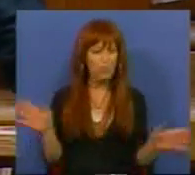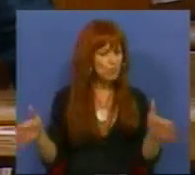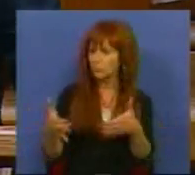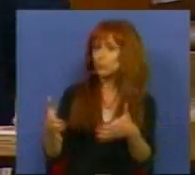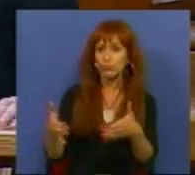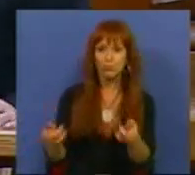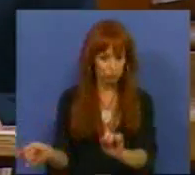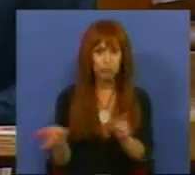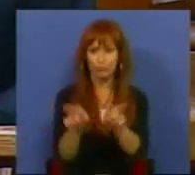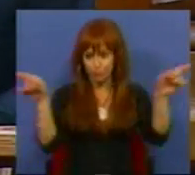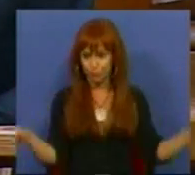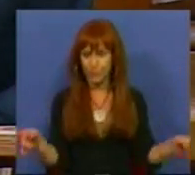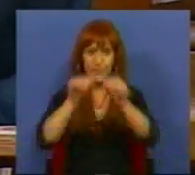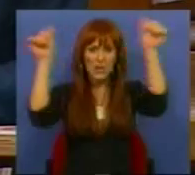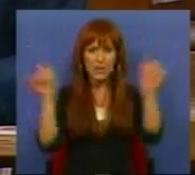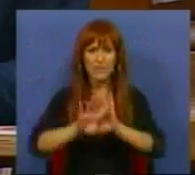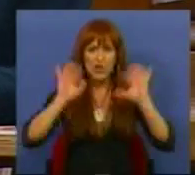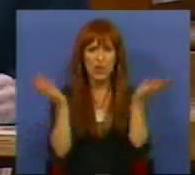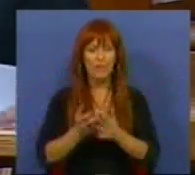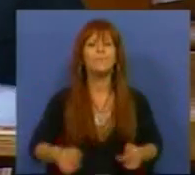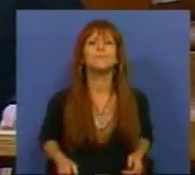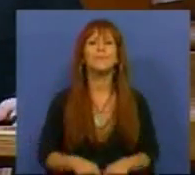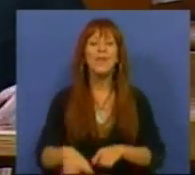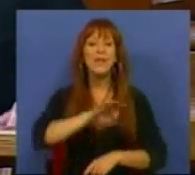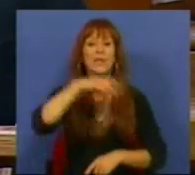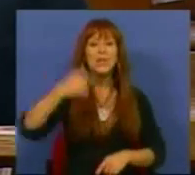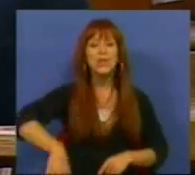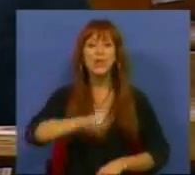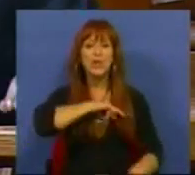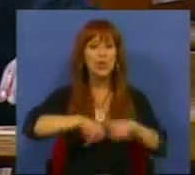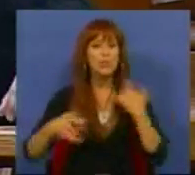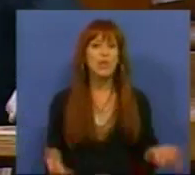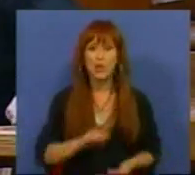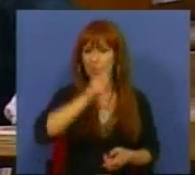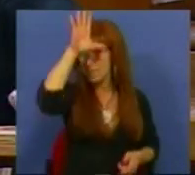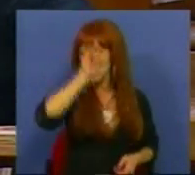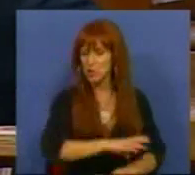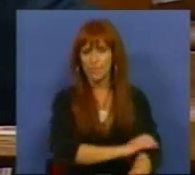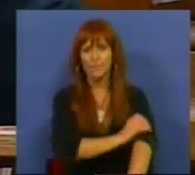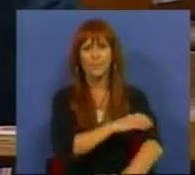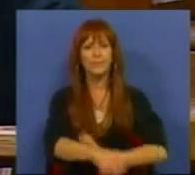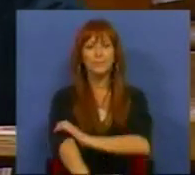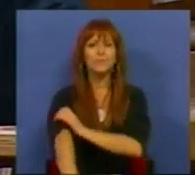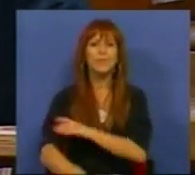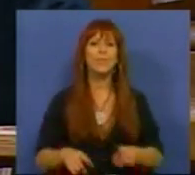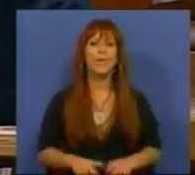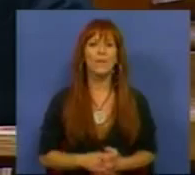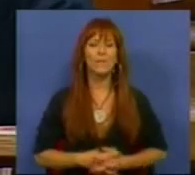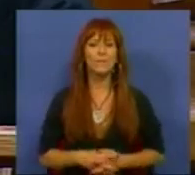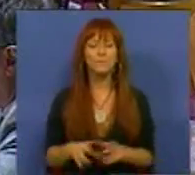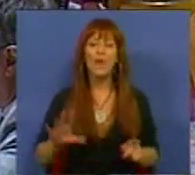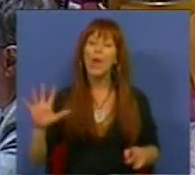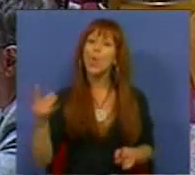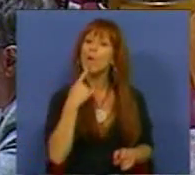converge, antes diverge, com o sistema geral. Sr. Presidente, Srs. Deputados, Sr. Primeiro-Ministro,